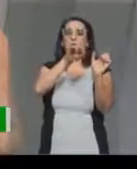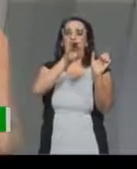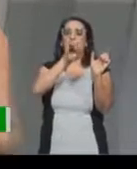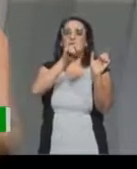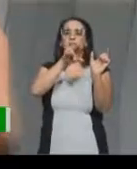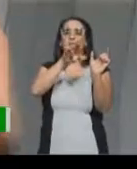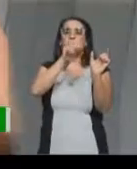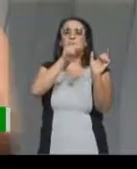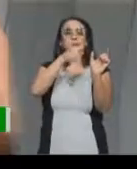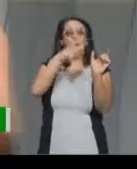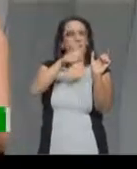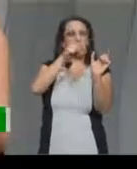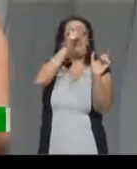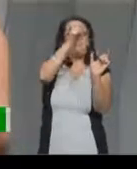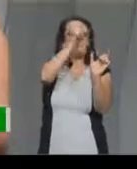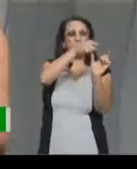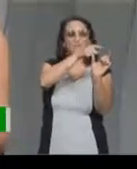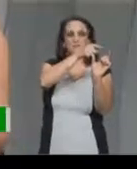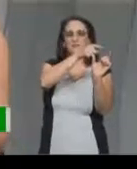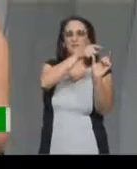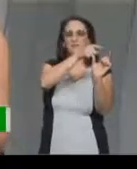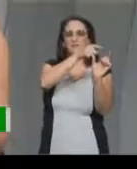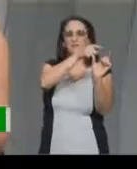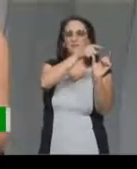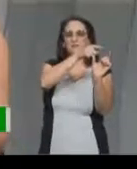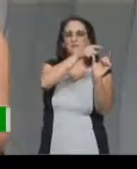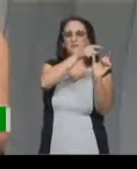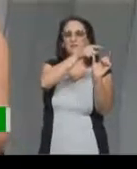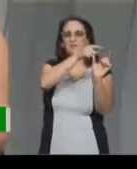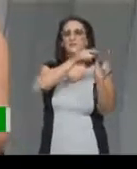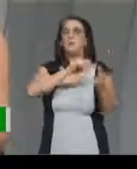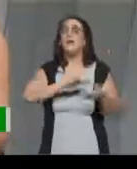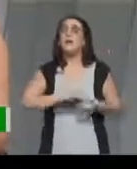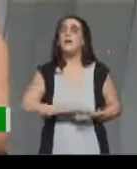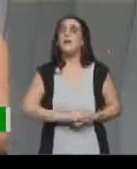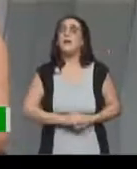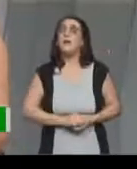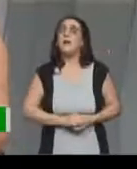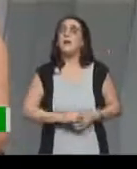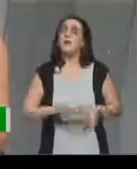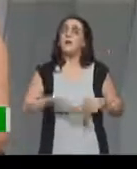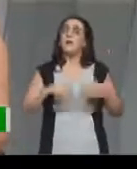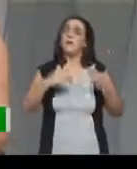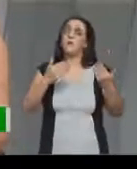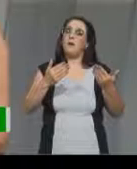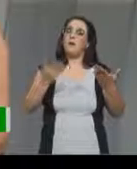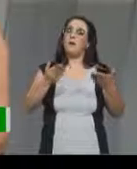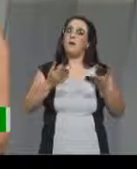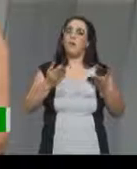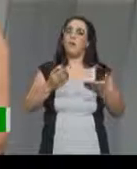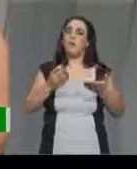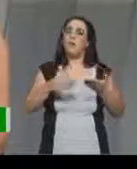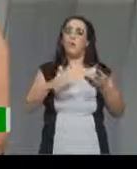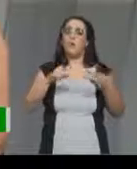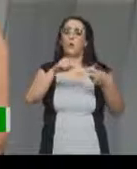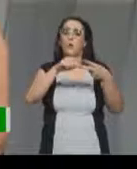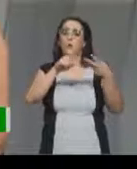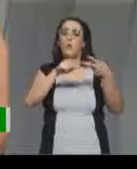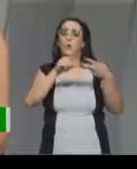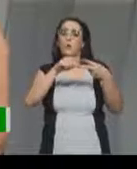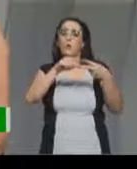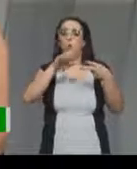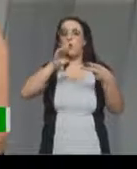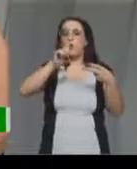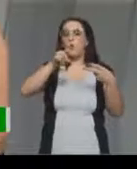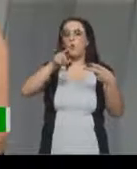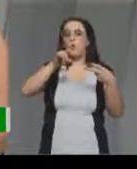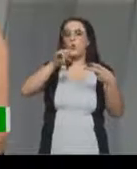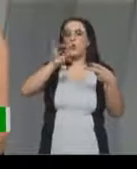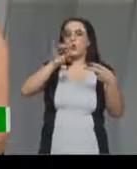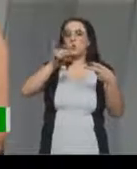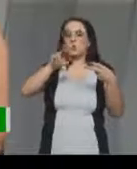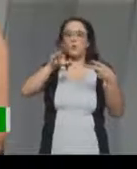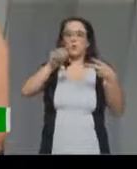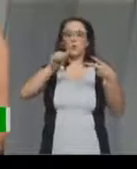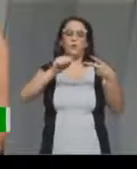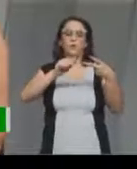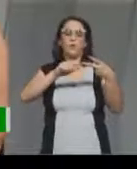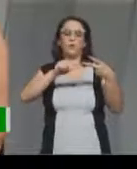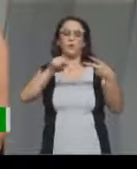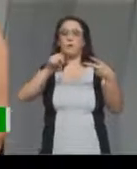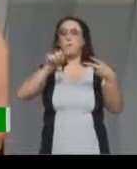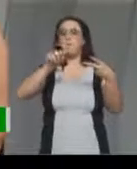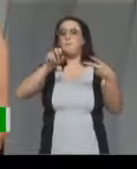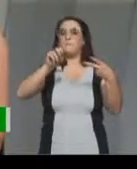sílaba tônica, e ela não ser acentuada. As oxítonas e paroxítonas podem ser ou não acentuadas.